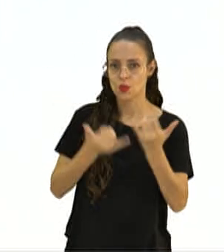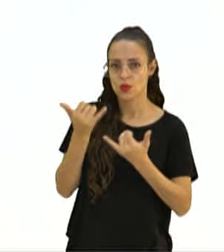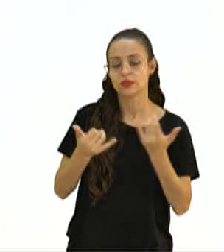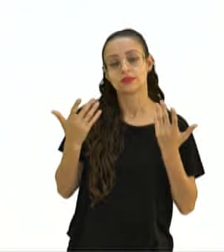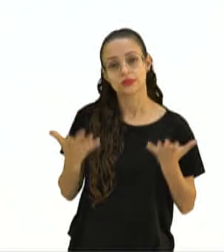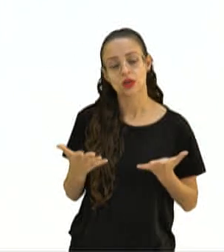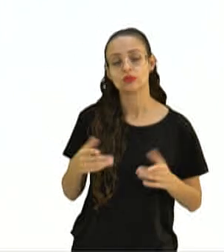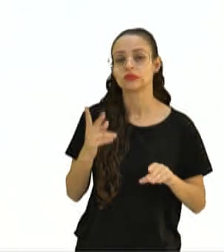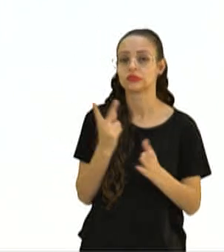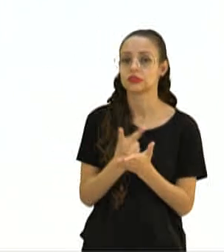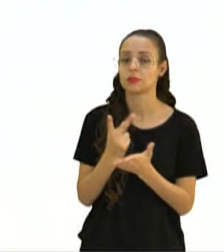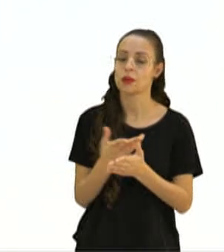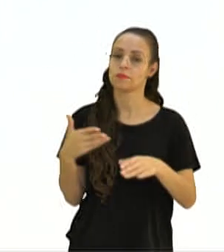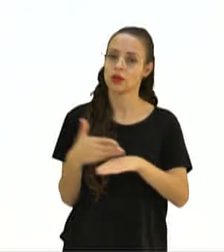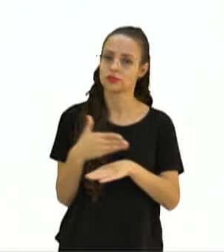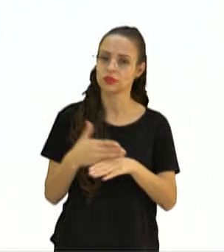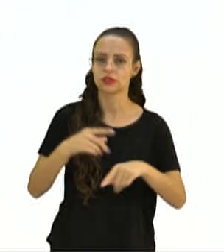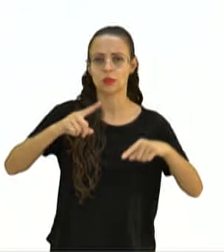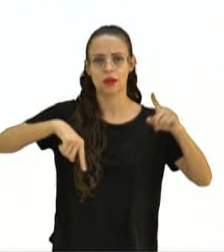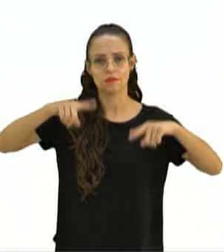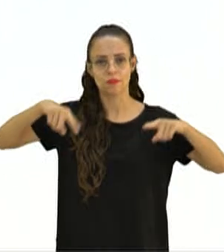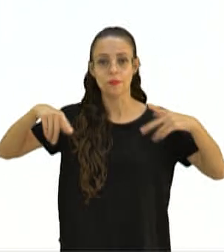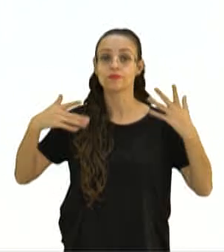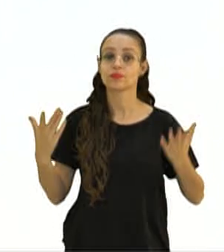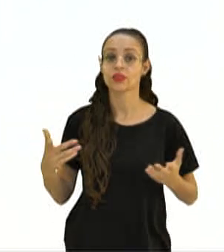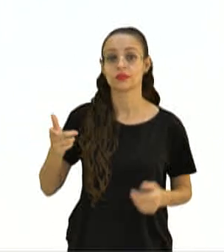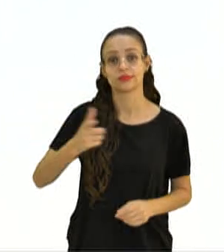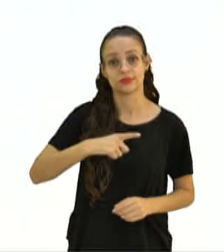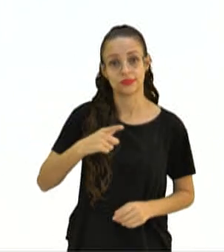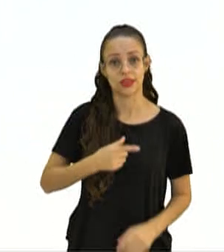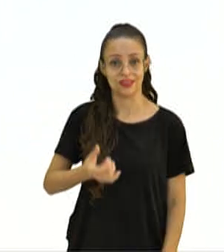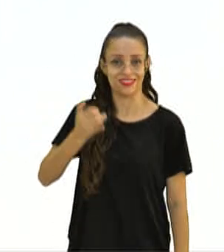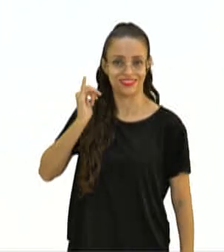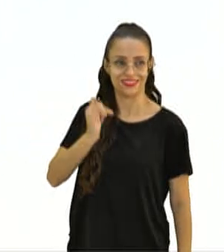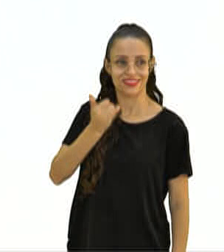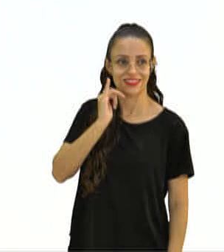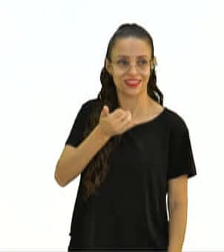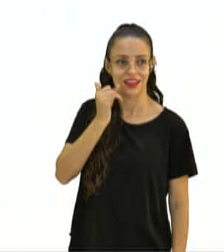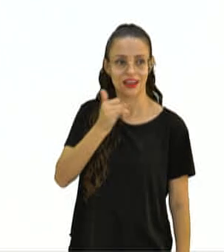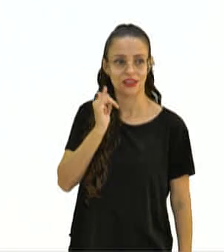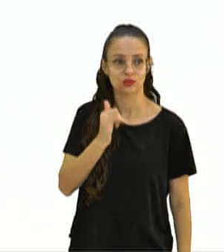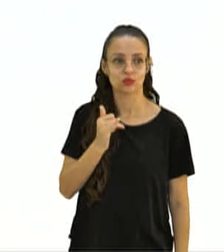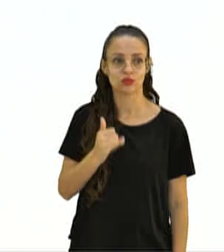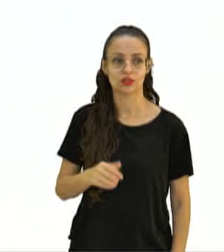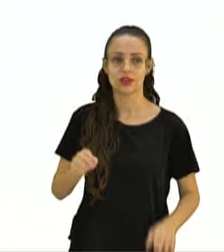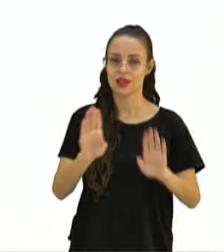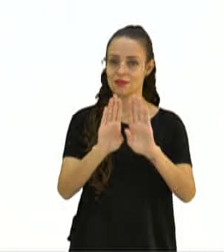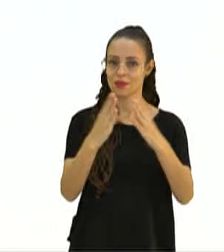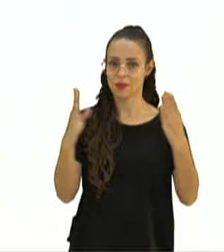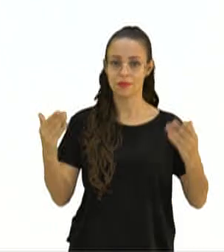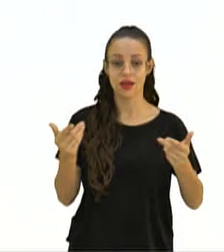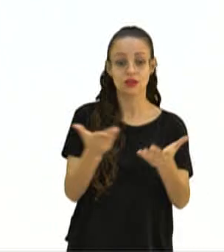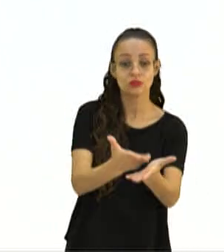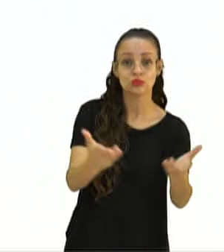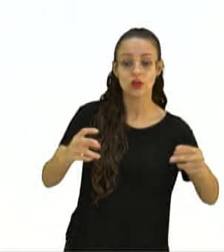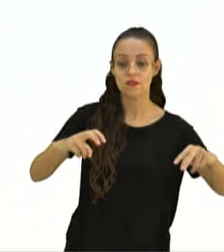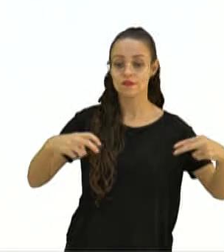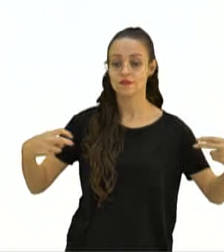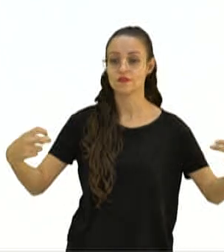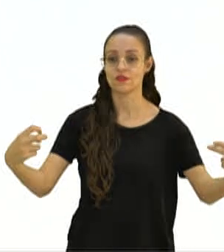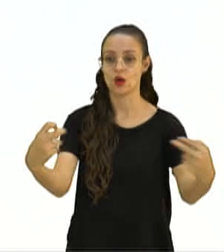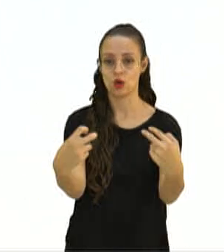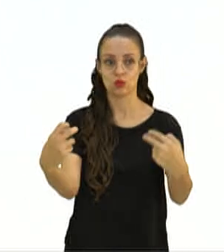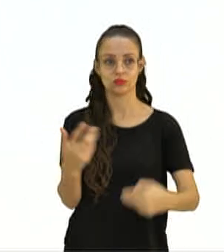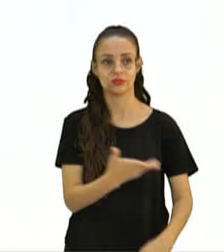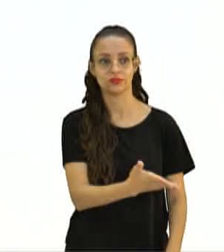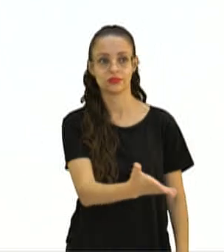a participação ali varia bastante. Então vamos ter um narrador, né, que é o jogador mestre que está aqui, e os demais ficam em volta da